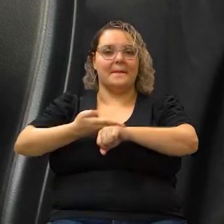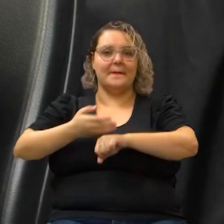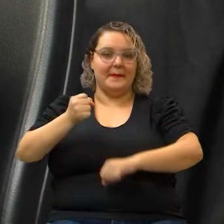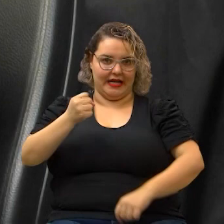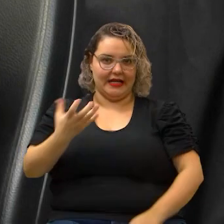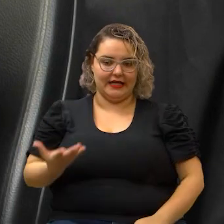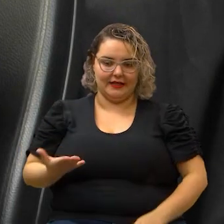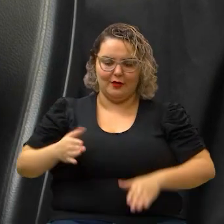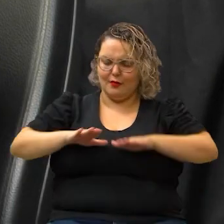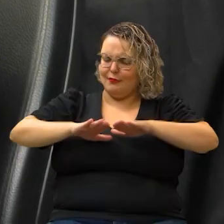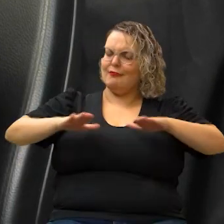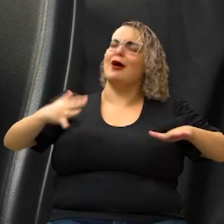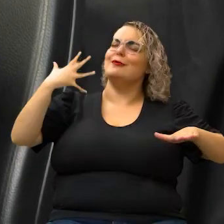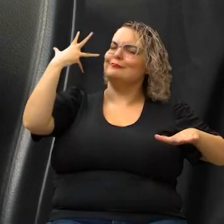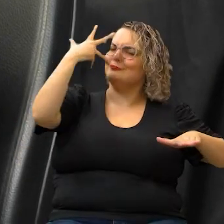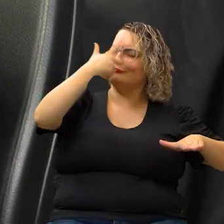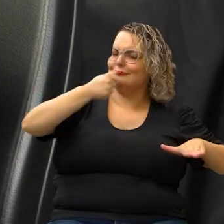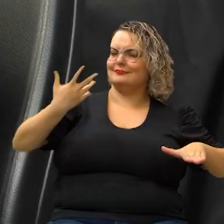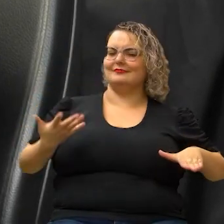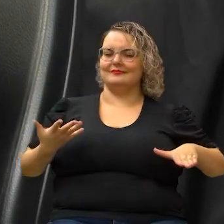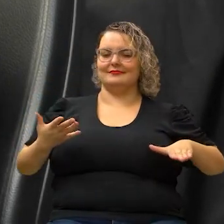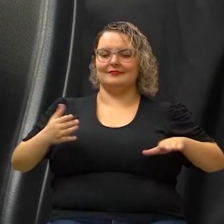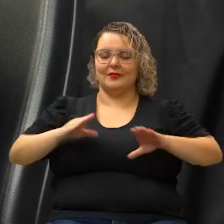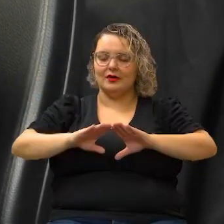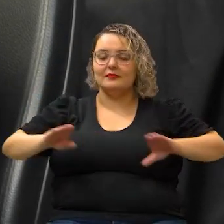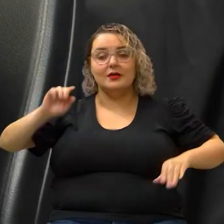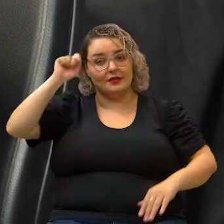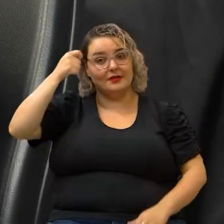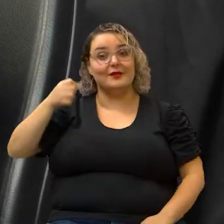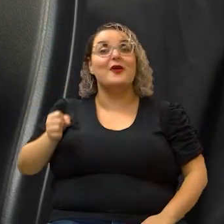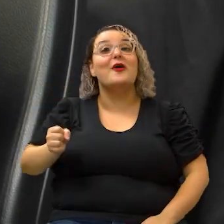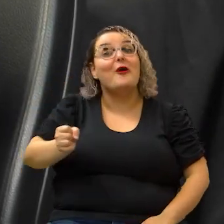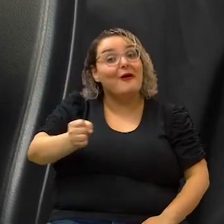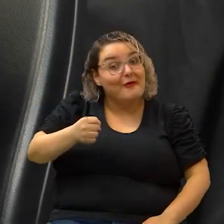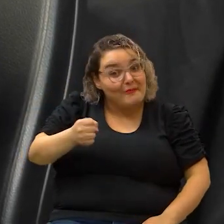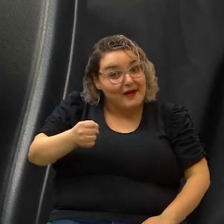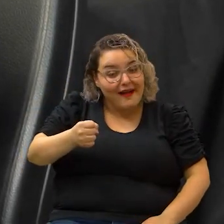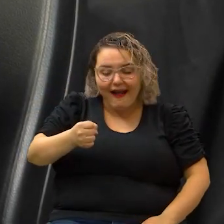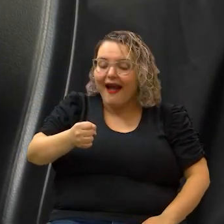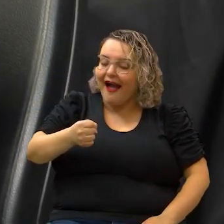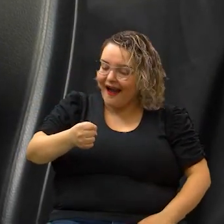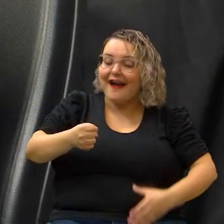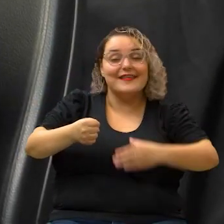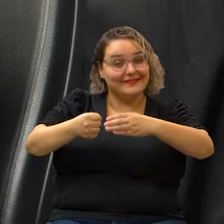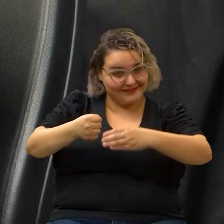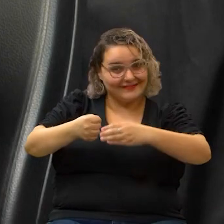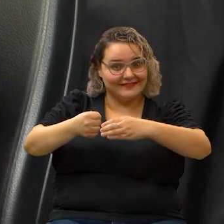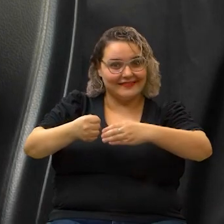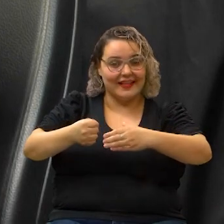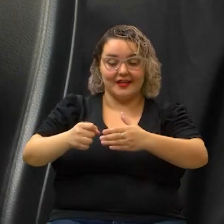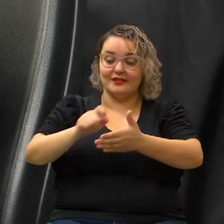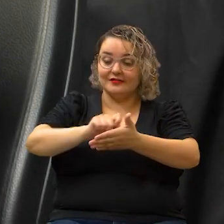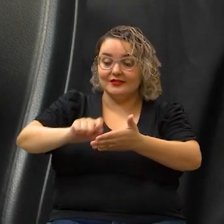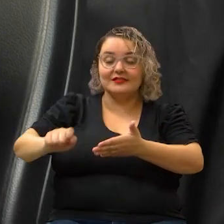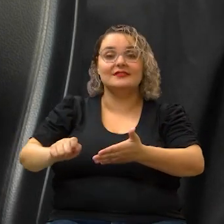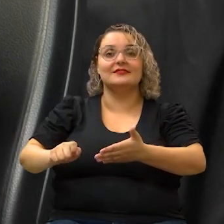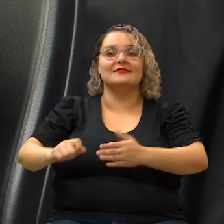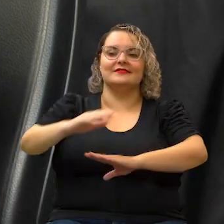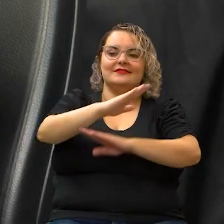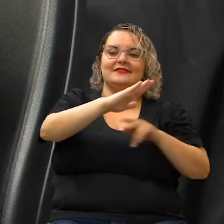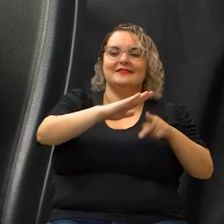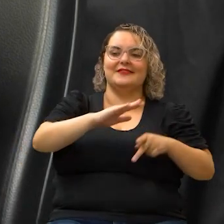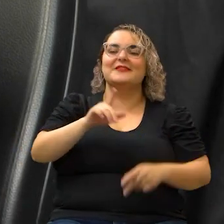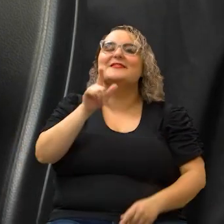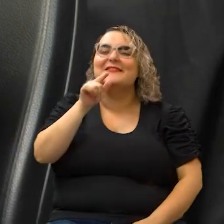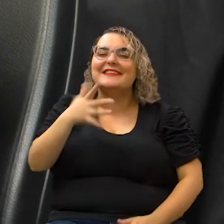uma mesa bonita aqui com uma toalha preta, estou com uma caneca linda escrita na Casa do Povo, cheia de água.